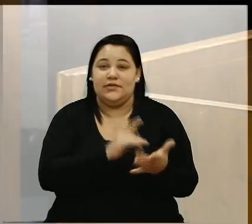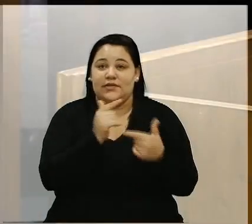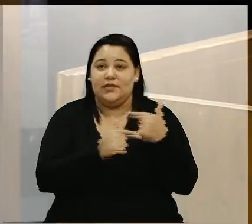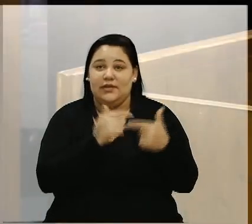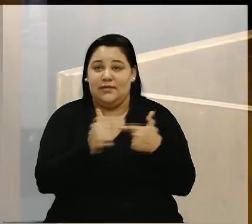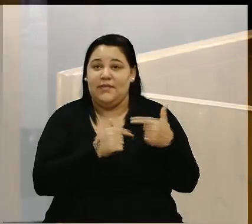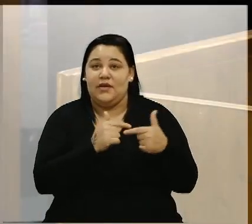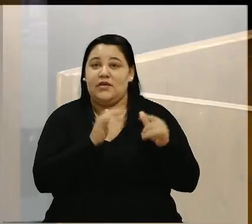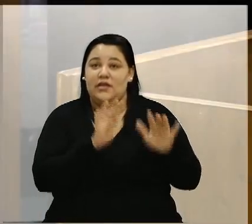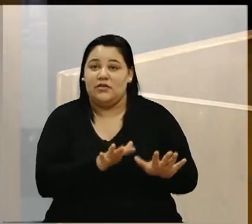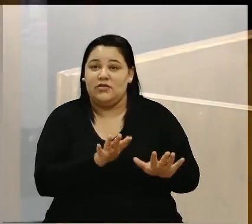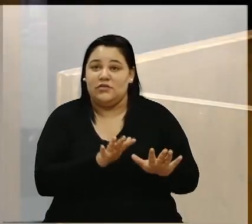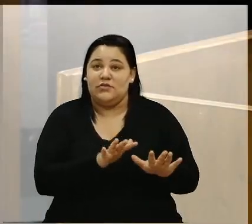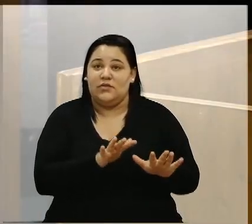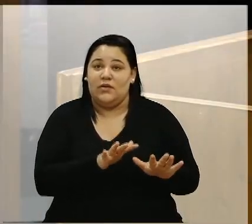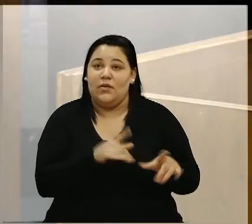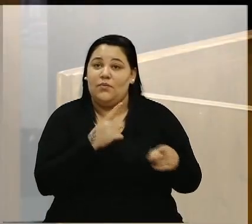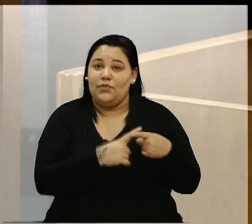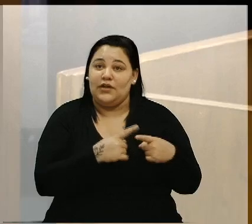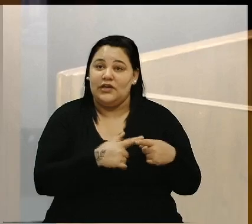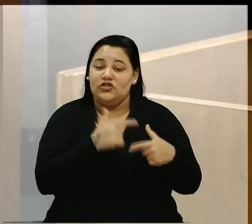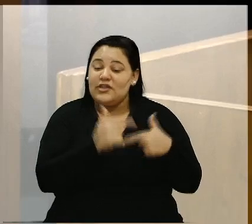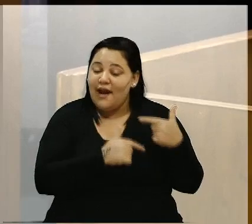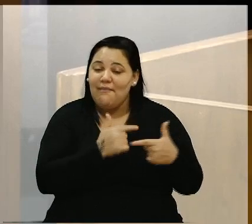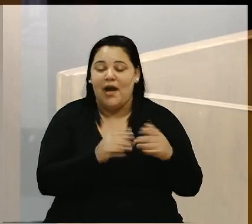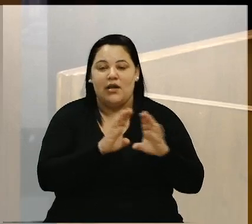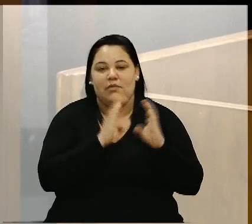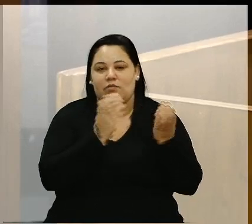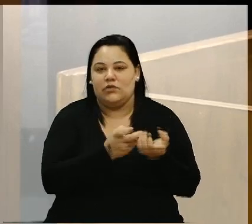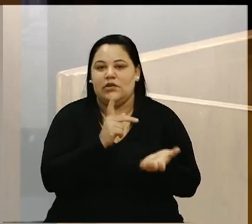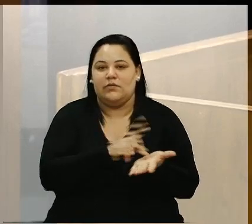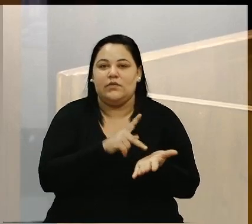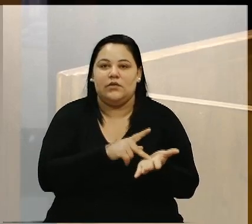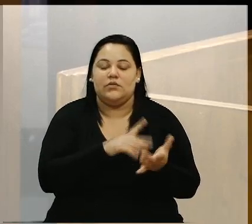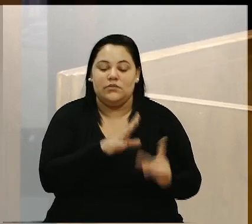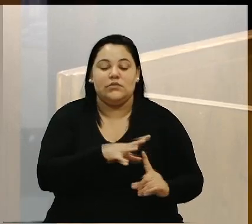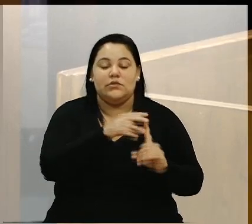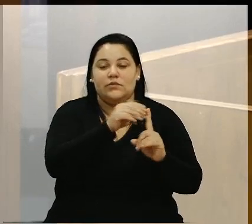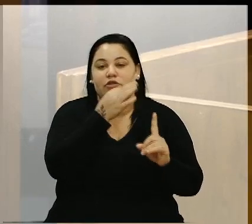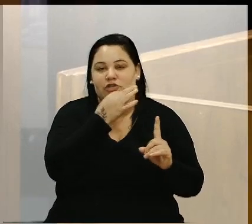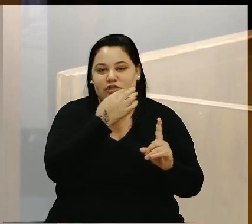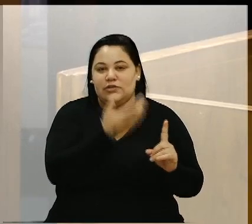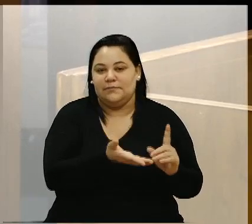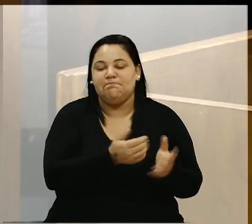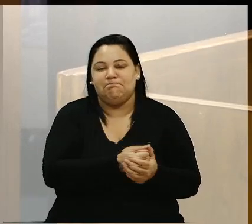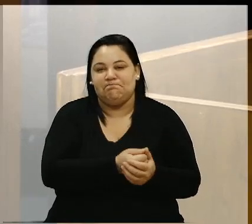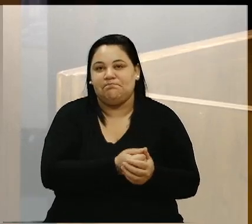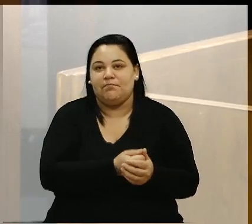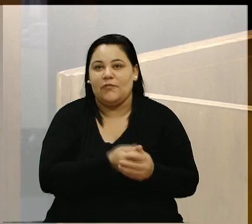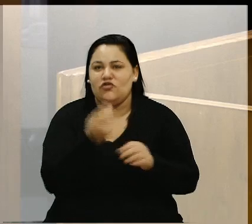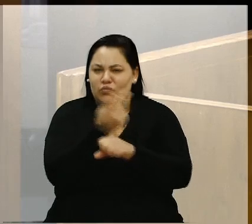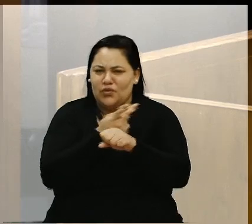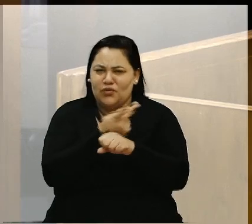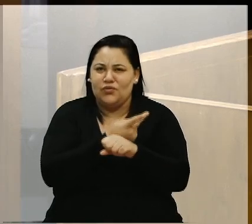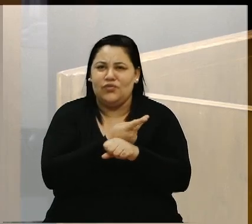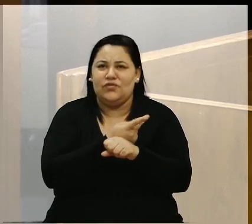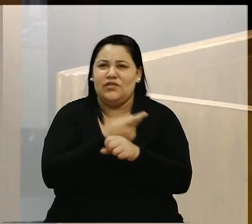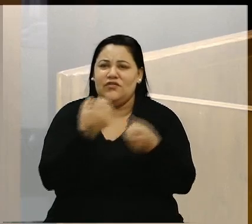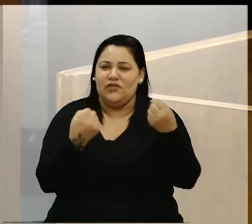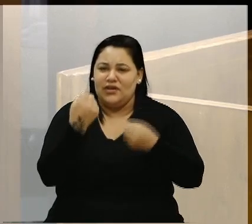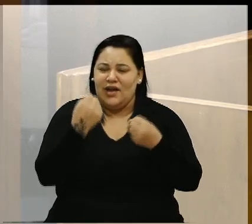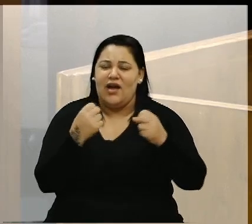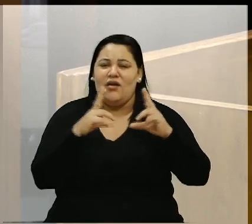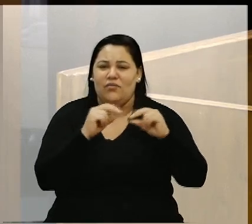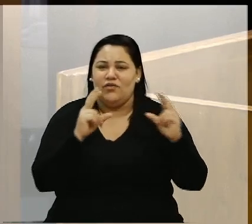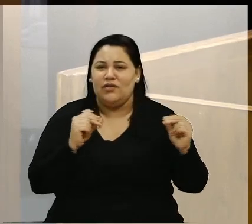deixar, porque a gente tanto trabalha para a comunidade, principalmente caxiense, vai atrás, fomos de carro a